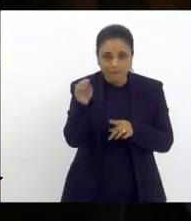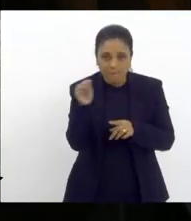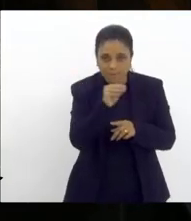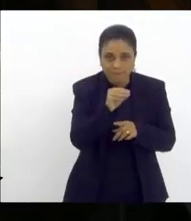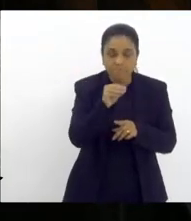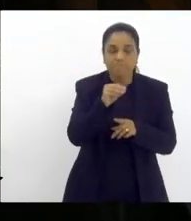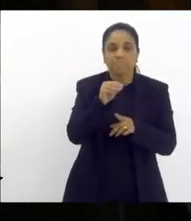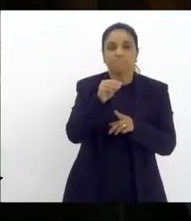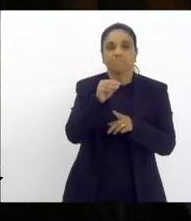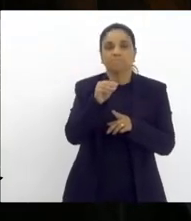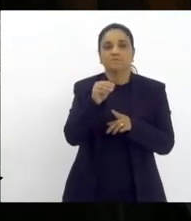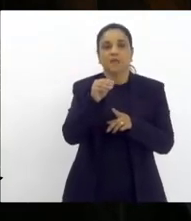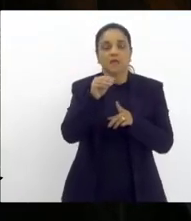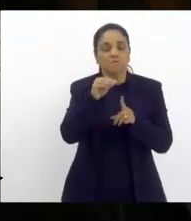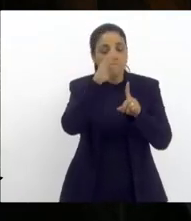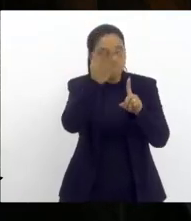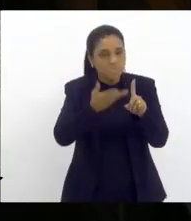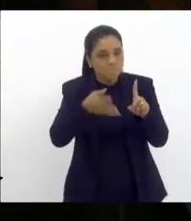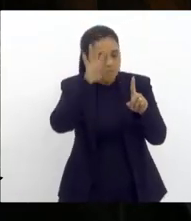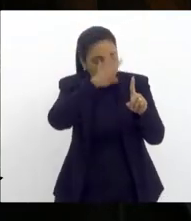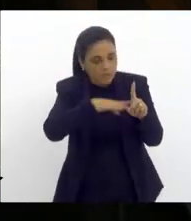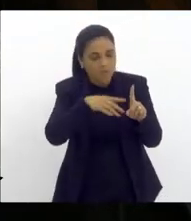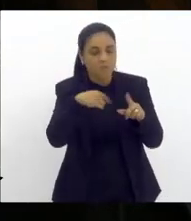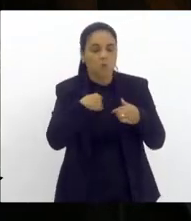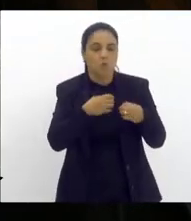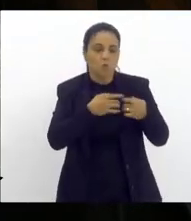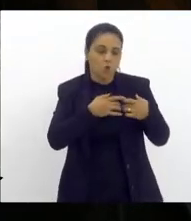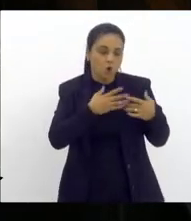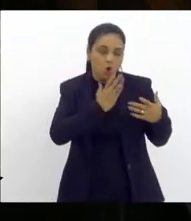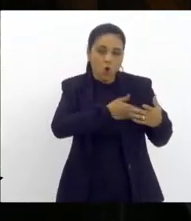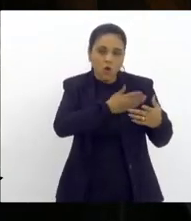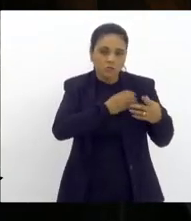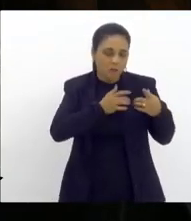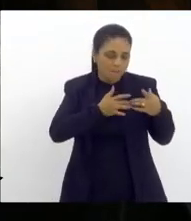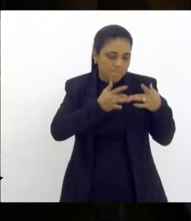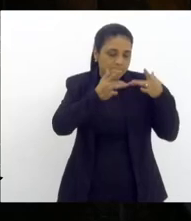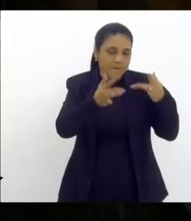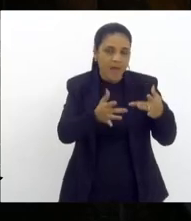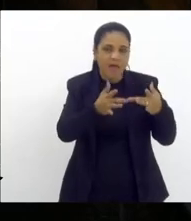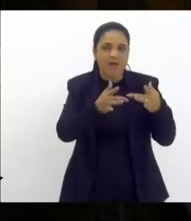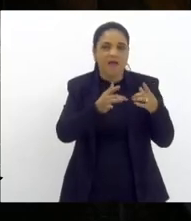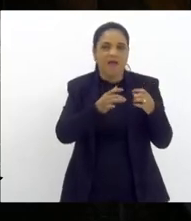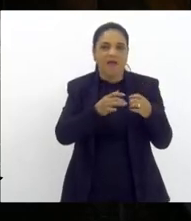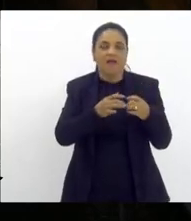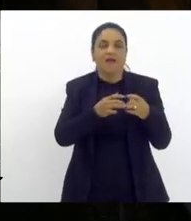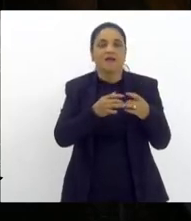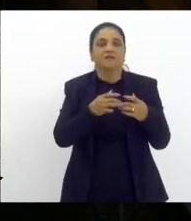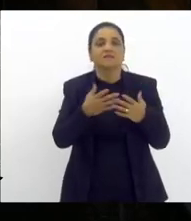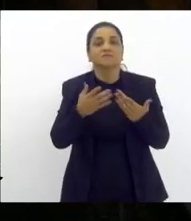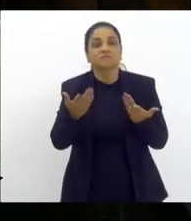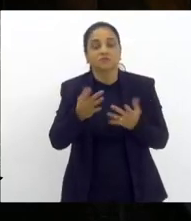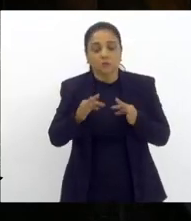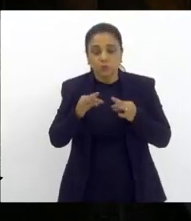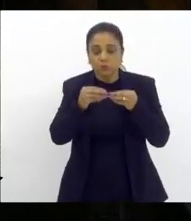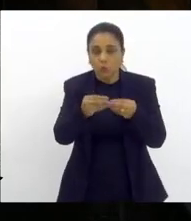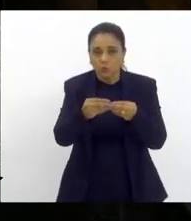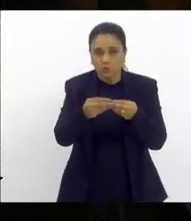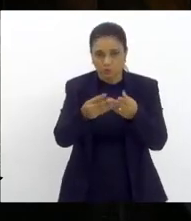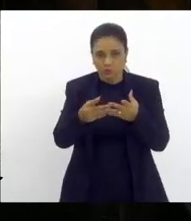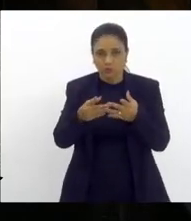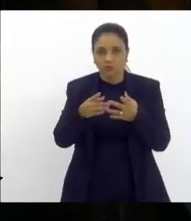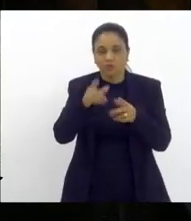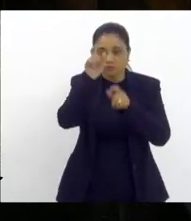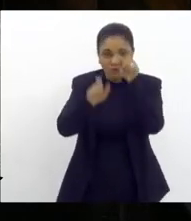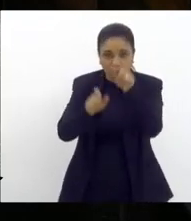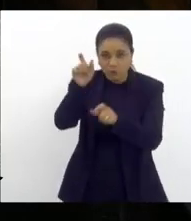fazemos memória ela então com o meu coração cheio de gratidão Cláudio Marília e a todos os membros da Renovação Carismática que são